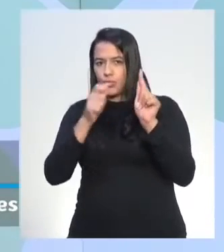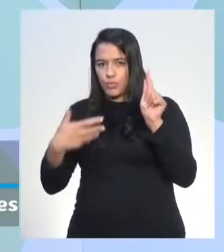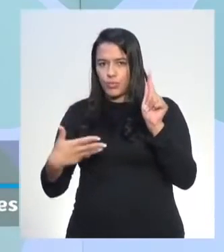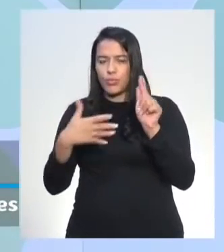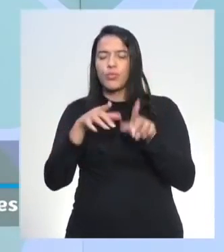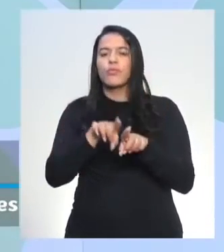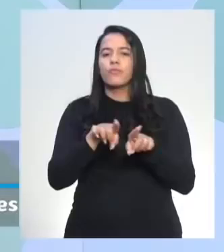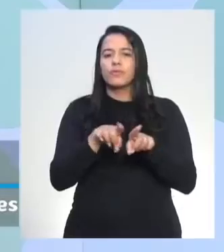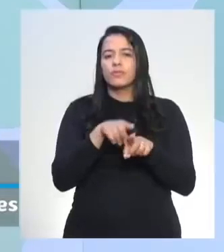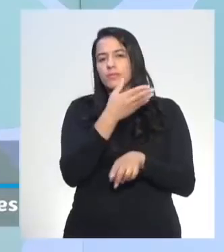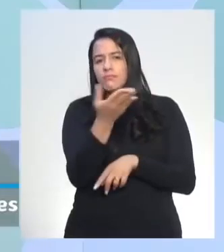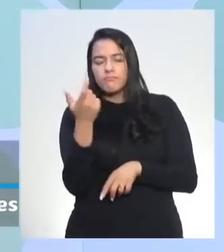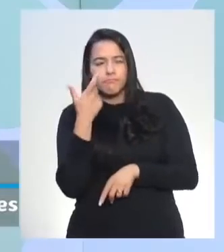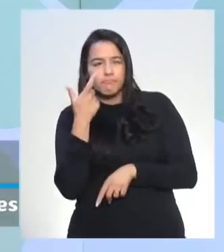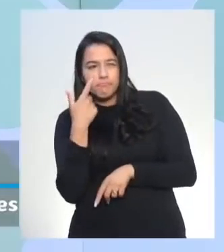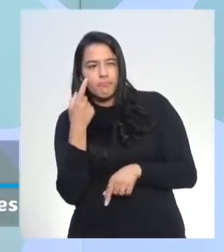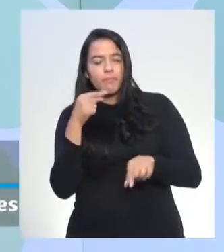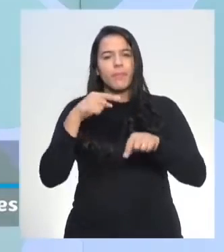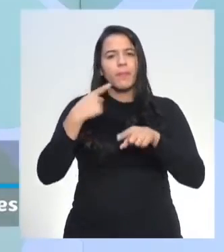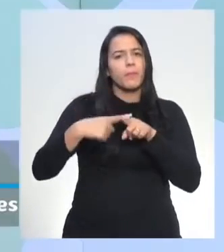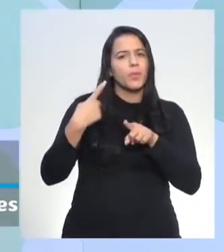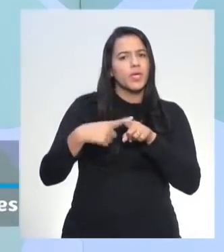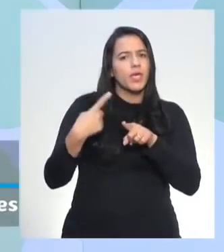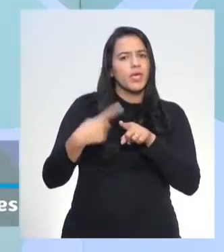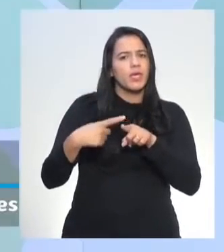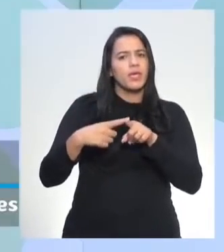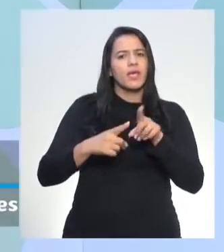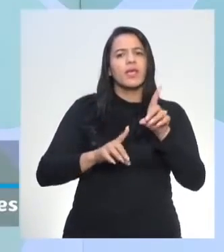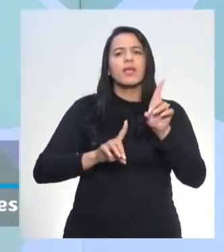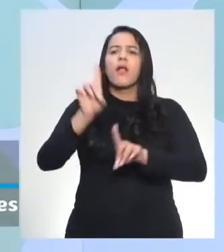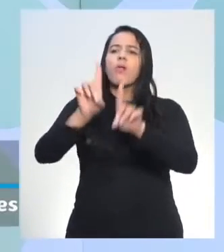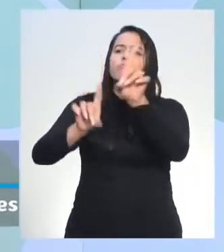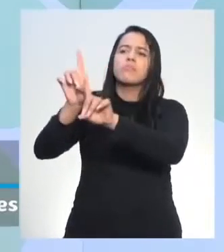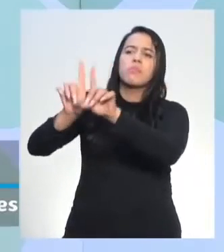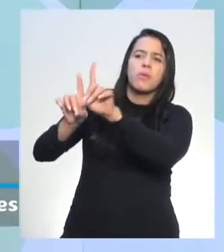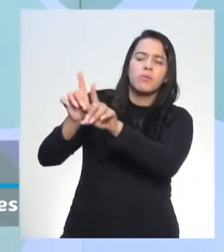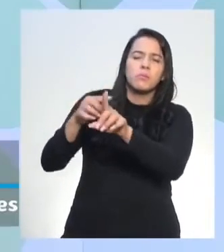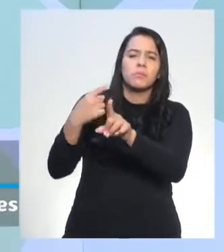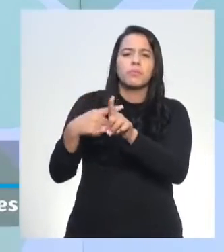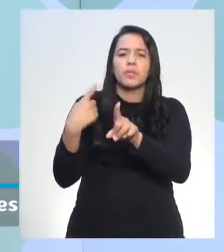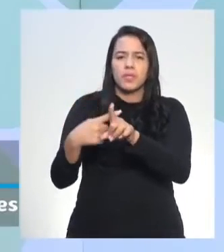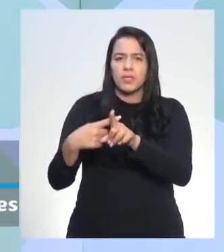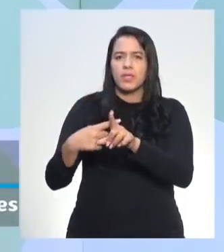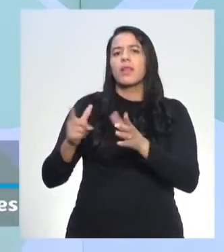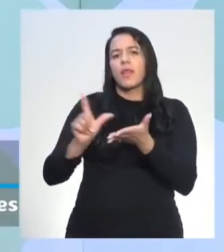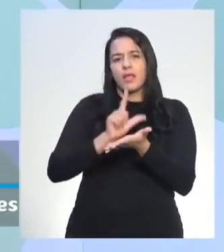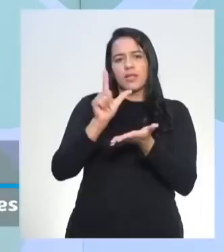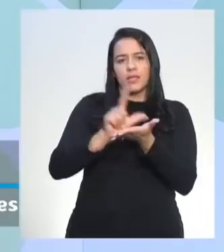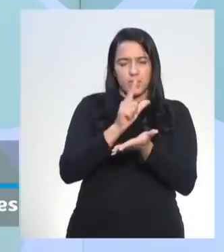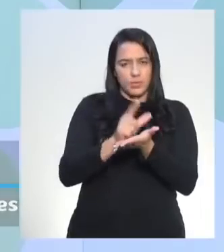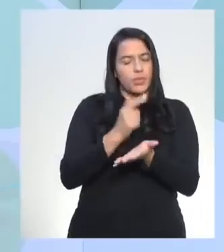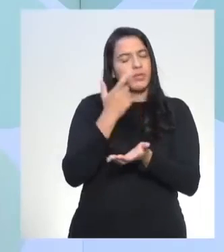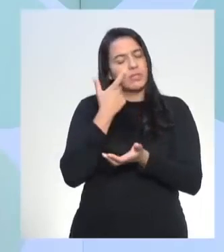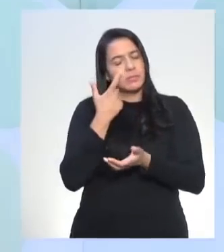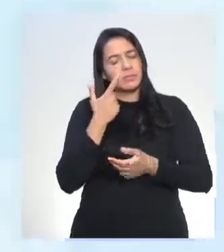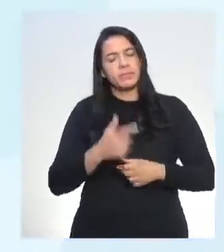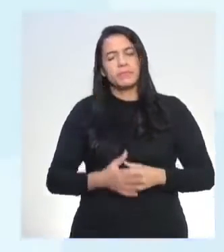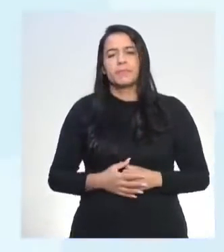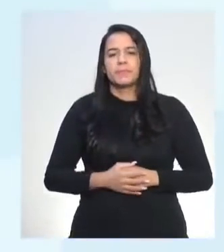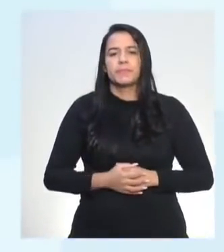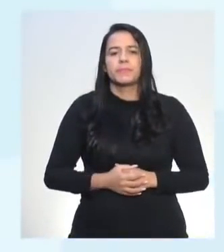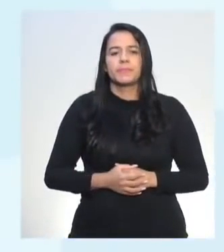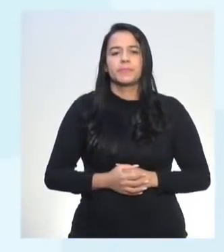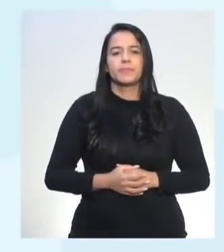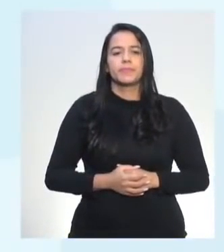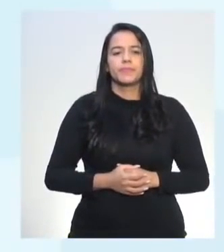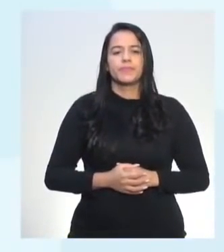nome, verifique por que eles são considerados aí a Santíssima Trindade, questão da literatura e tal. Vamos ao próximo exercício, olha lá.